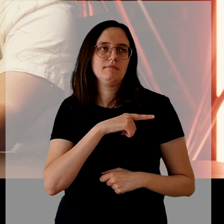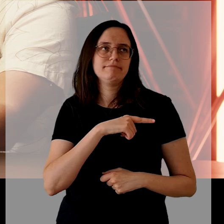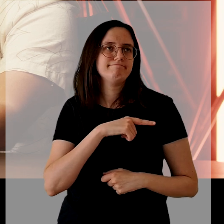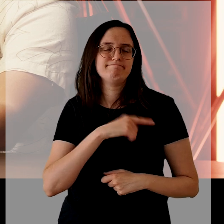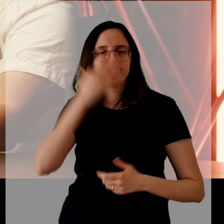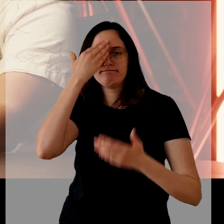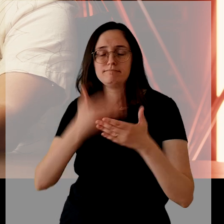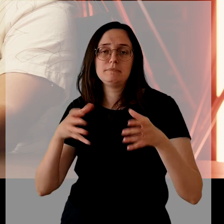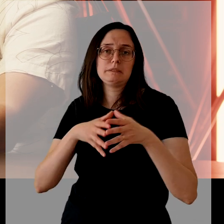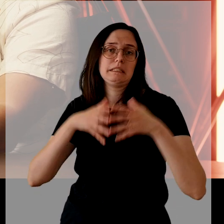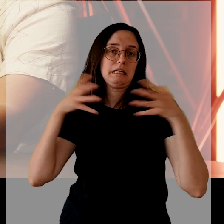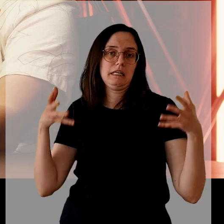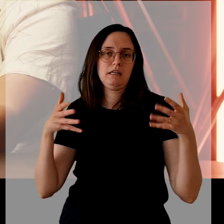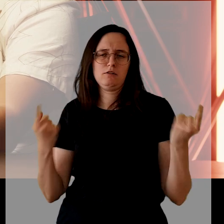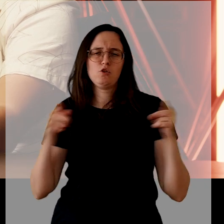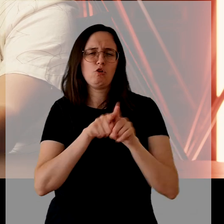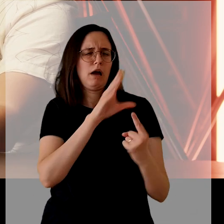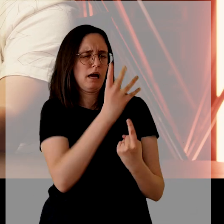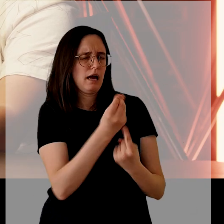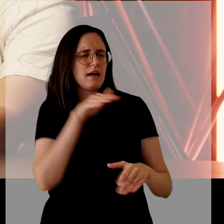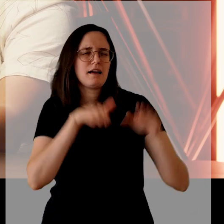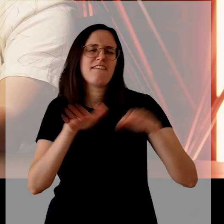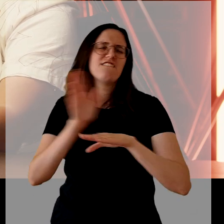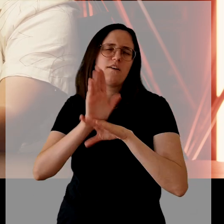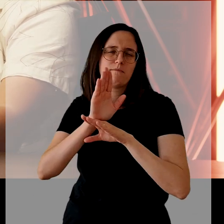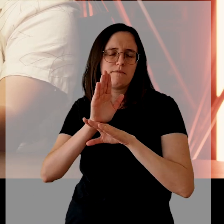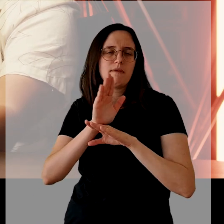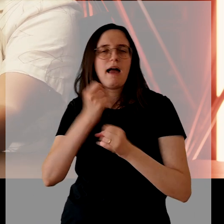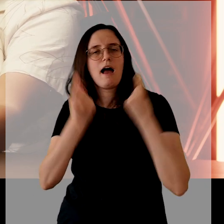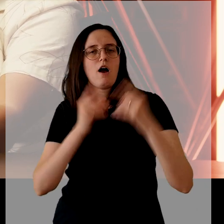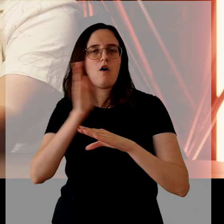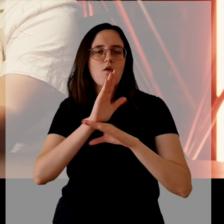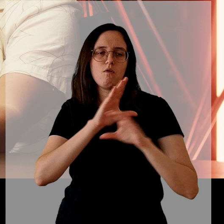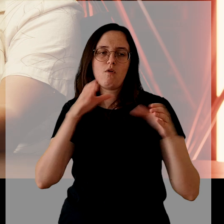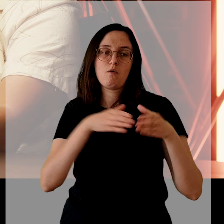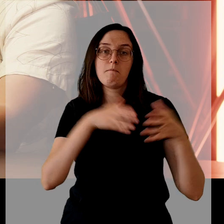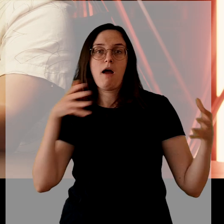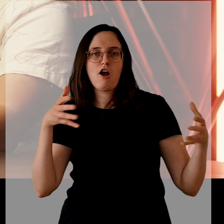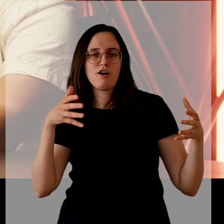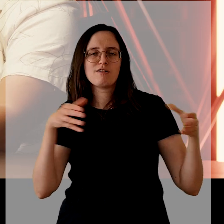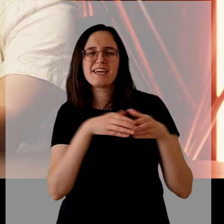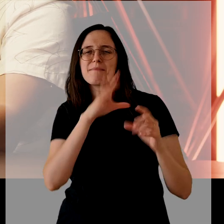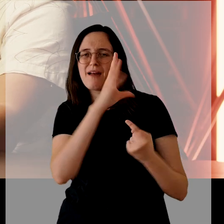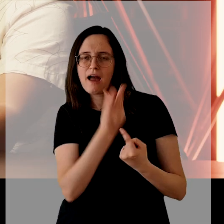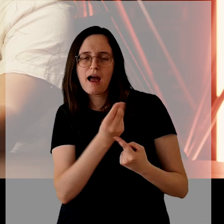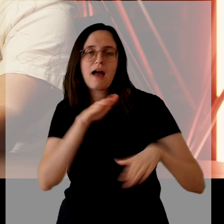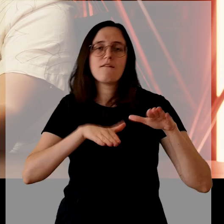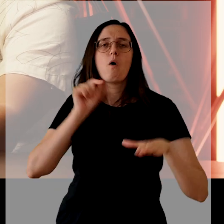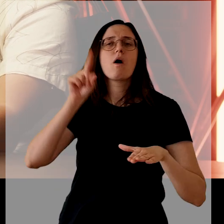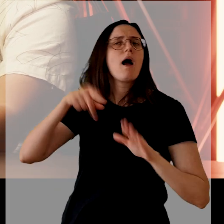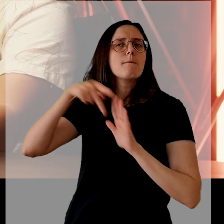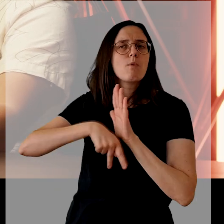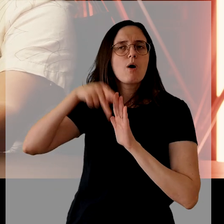das maiores equipes no set, talvez junto com a equipe de arte ali, dependendo do filme, né? Alguns filmes a equipe de arte é um pouco maior, dependendo do que se